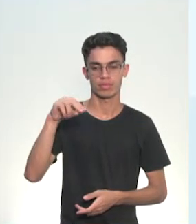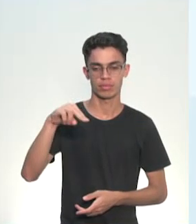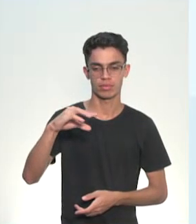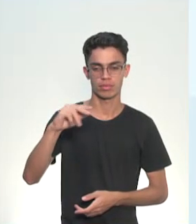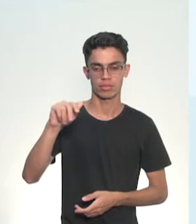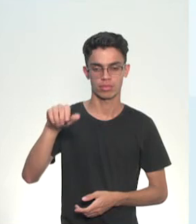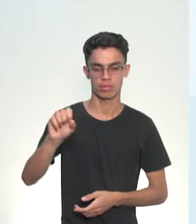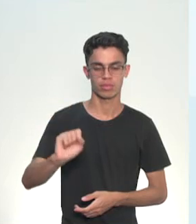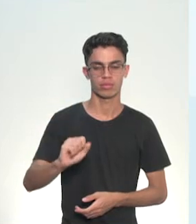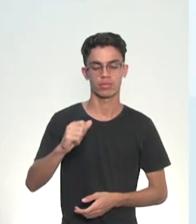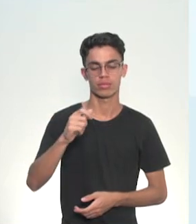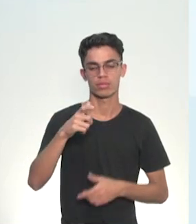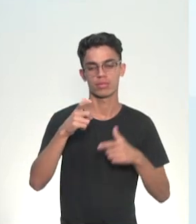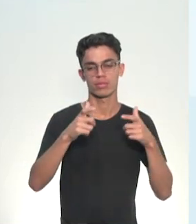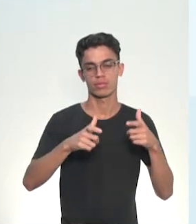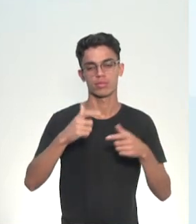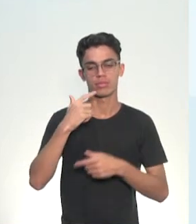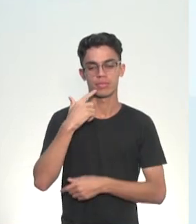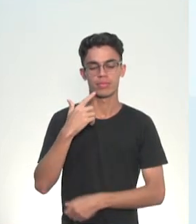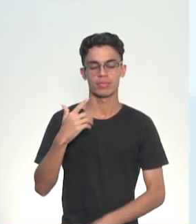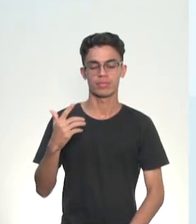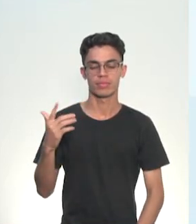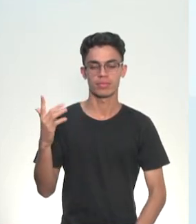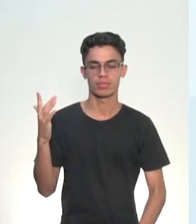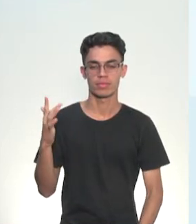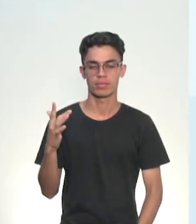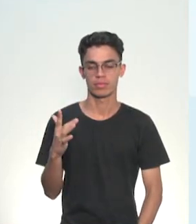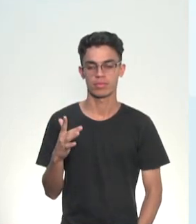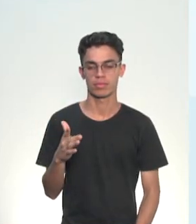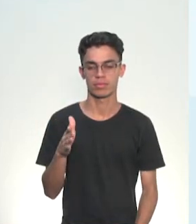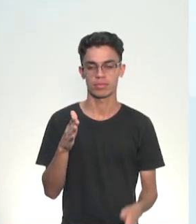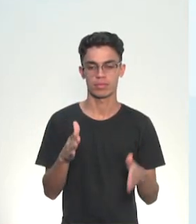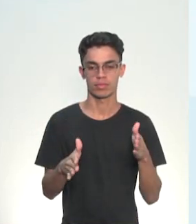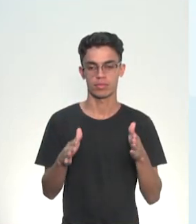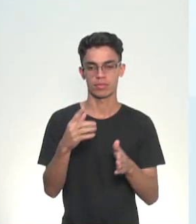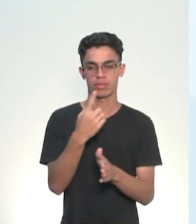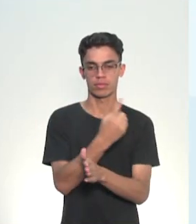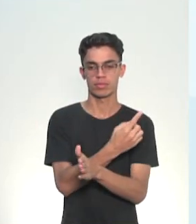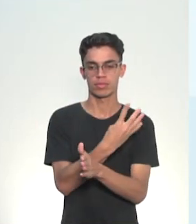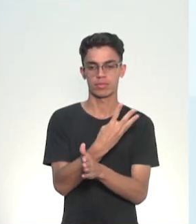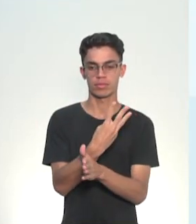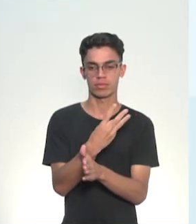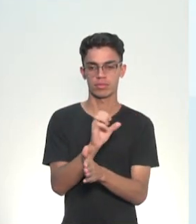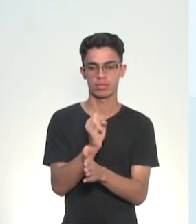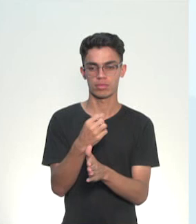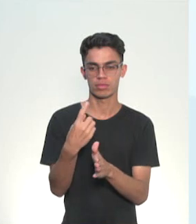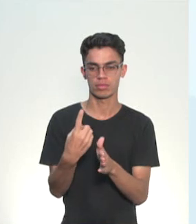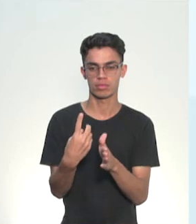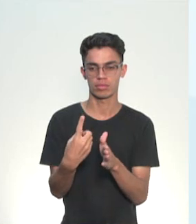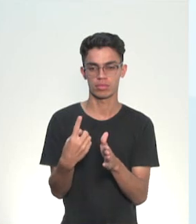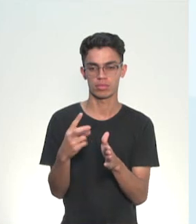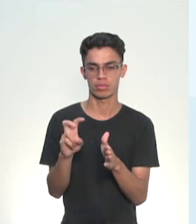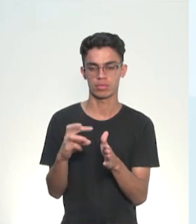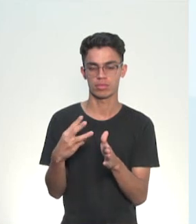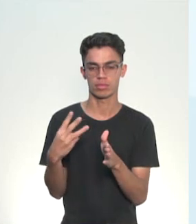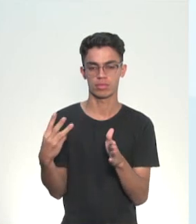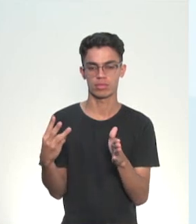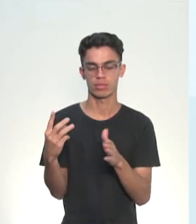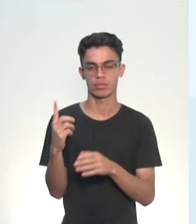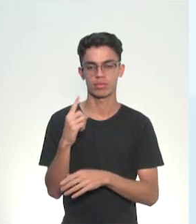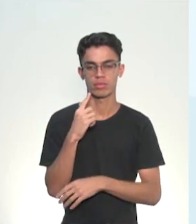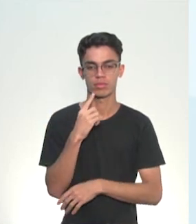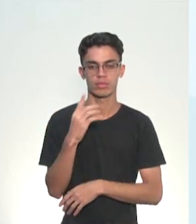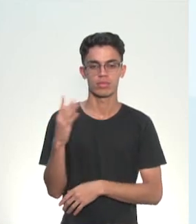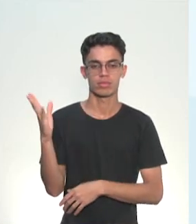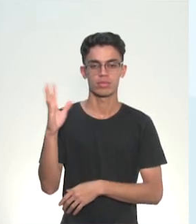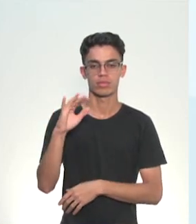aí a localização dos incas, né, que aí no período aí mais ou menos de 1438 a 1533, na Cordilheira dos Andes, estão